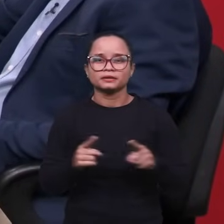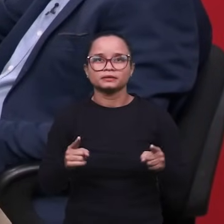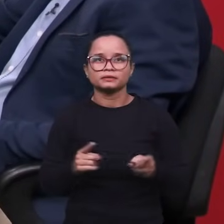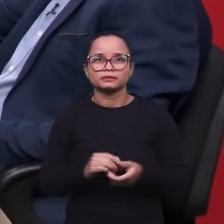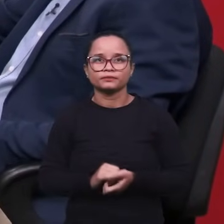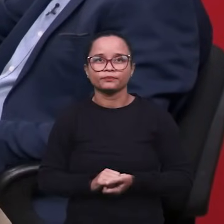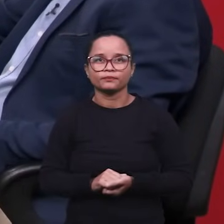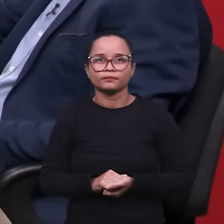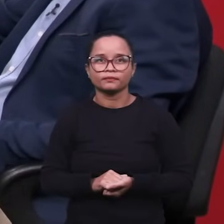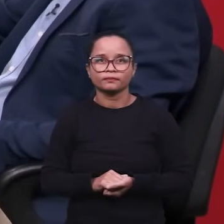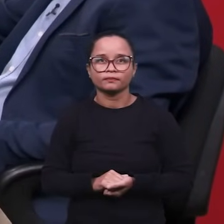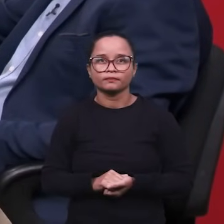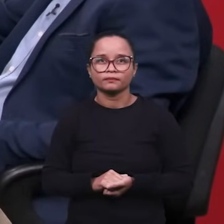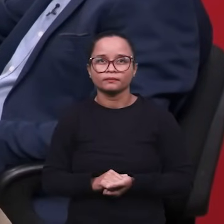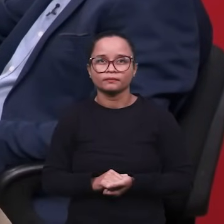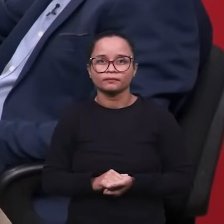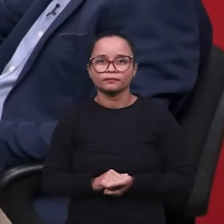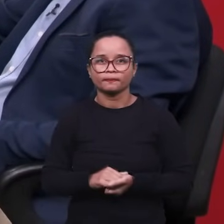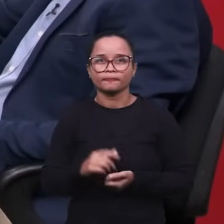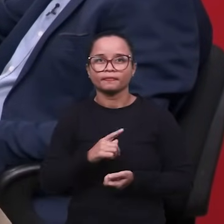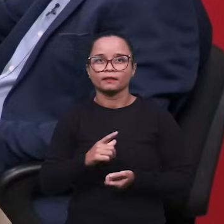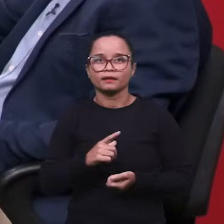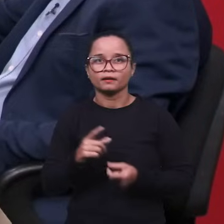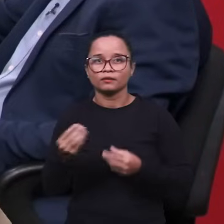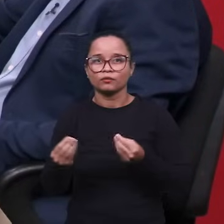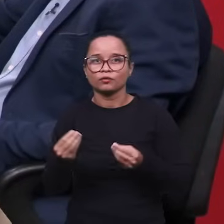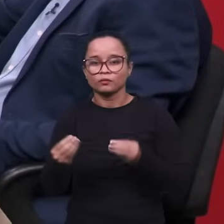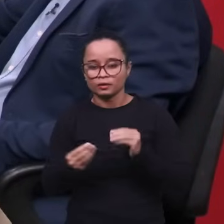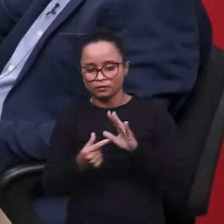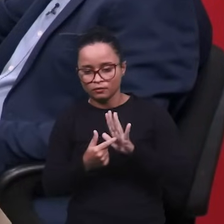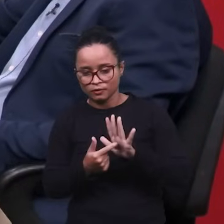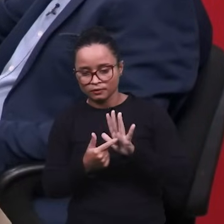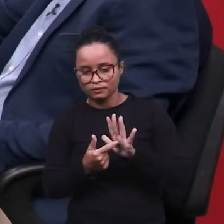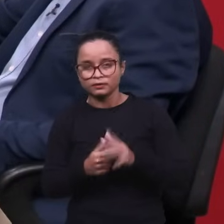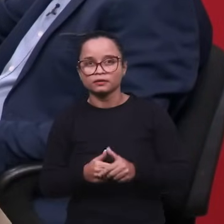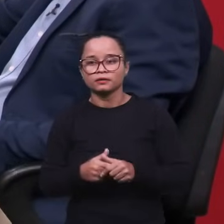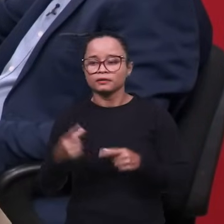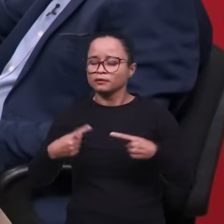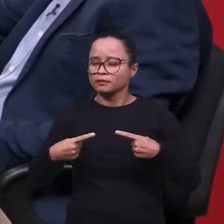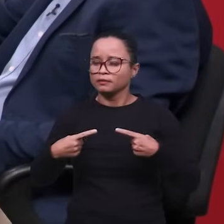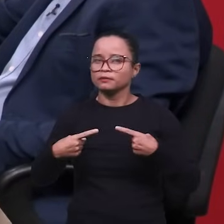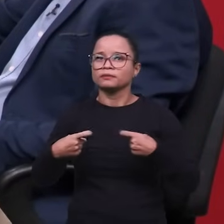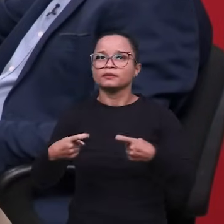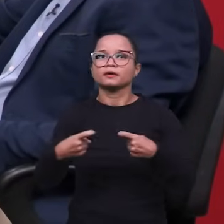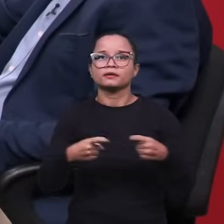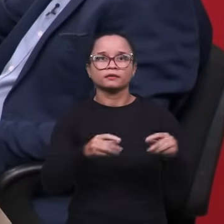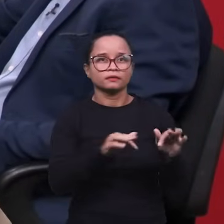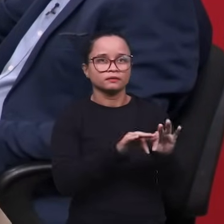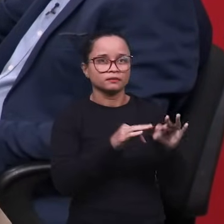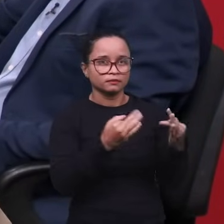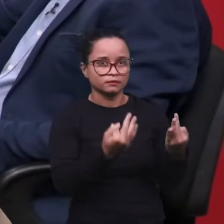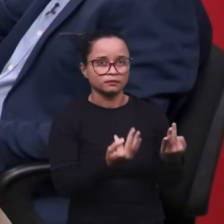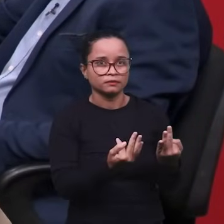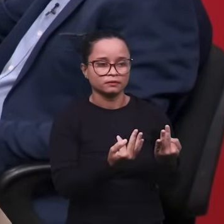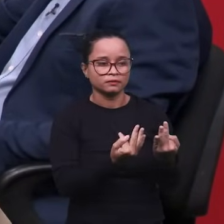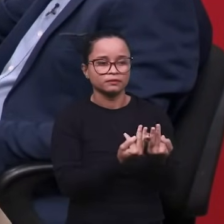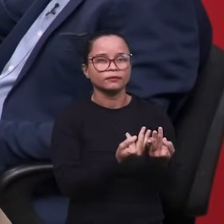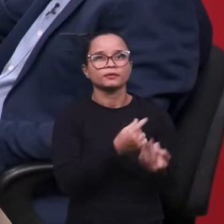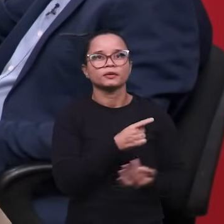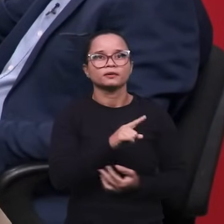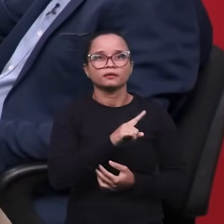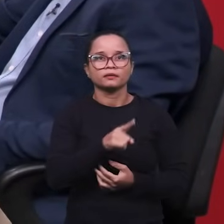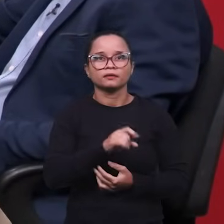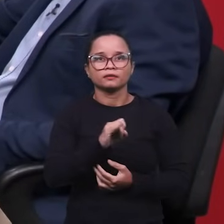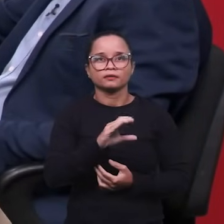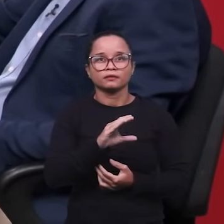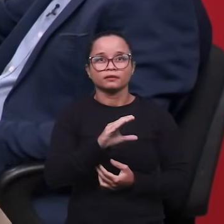episódio, acho que emblemático para isso, do que quando ele vai para a guerra e deixa a família, os filhos em